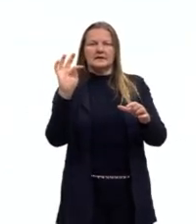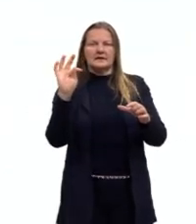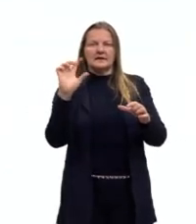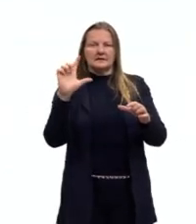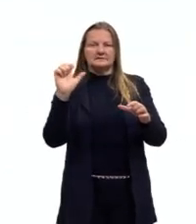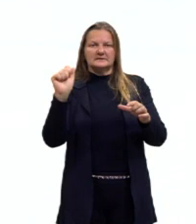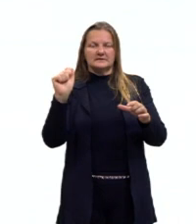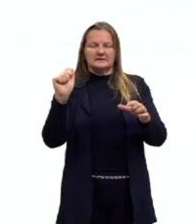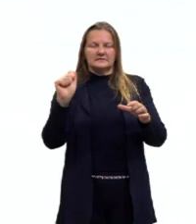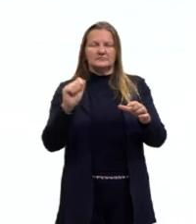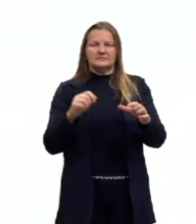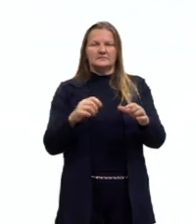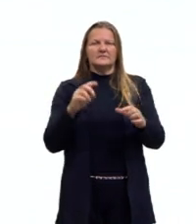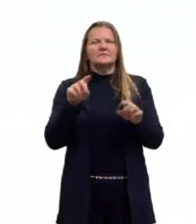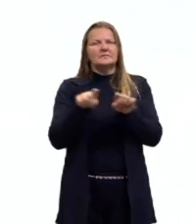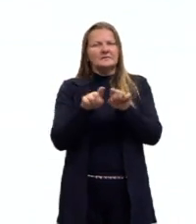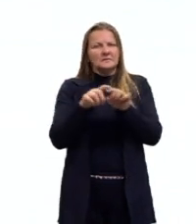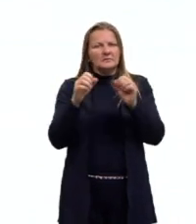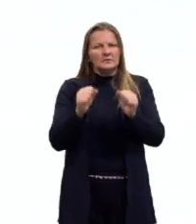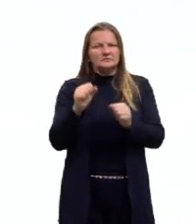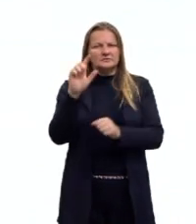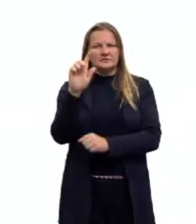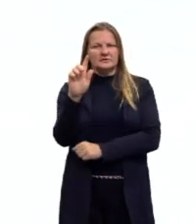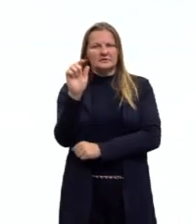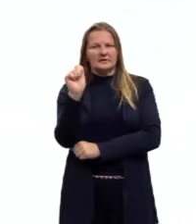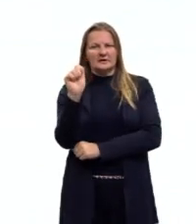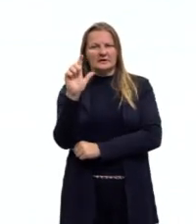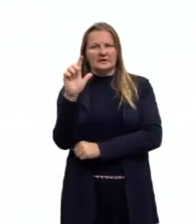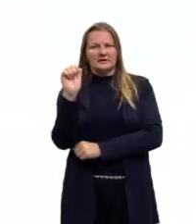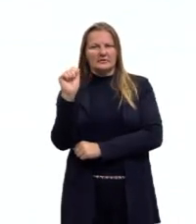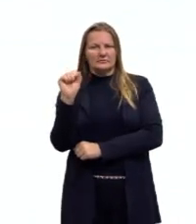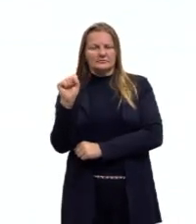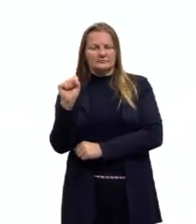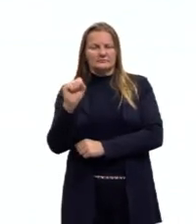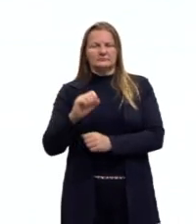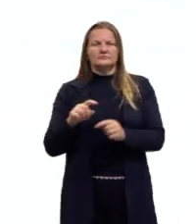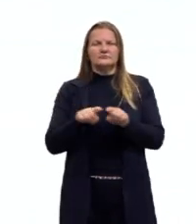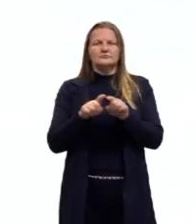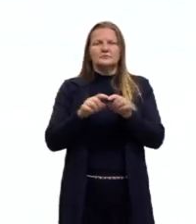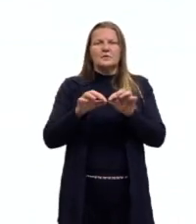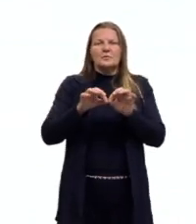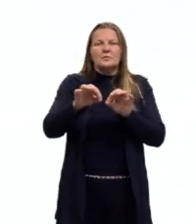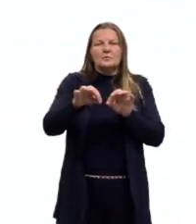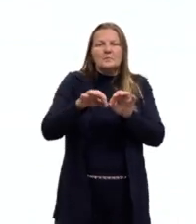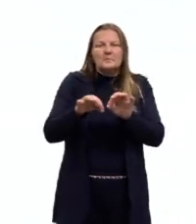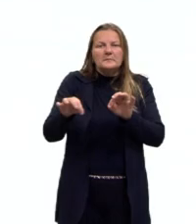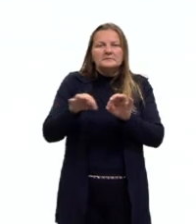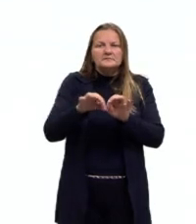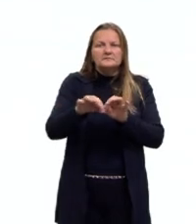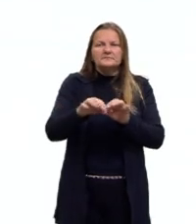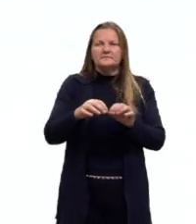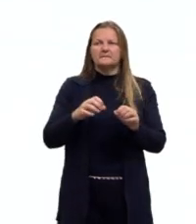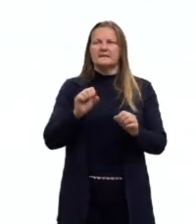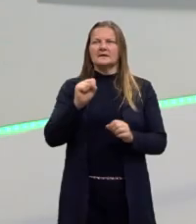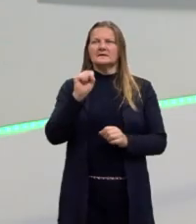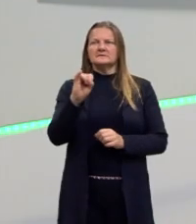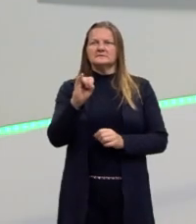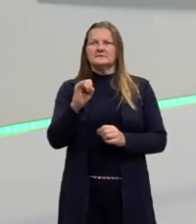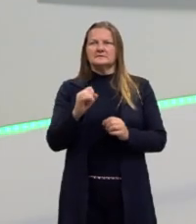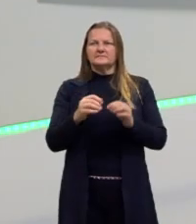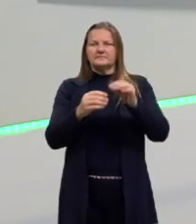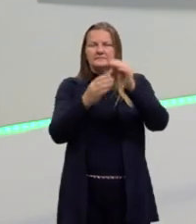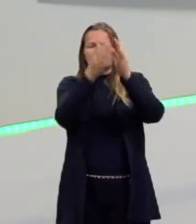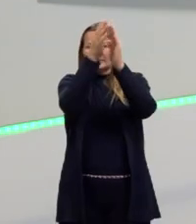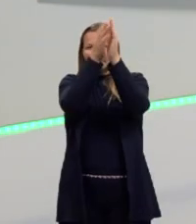usar Gauss, né? Outras unidades, tá? E outra forma, né? Se a gente traçar aqui um